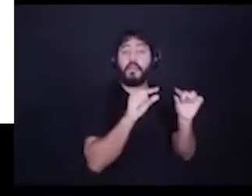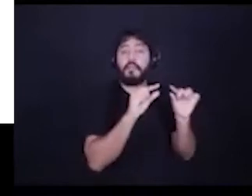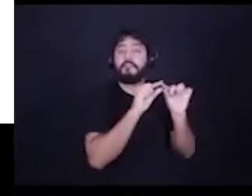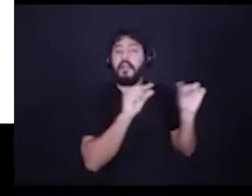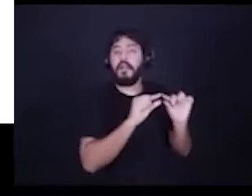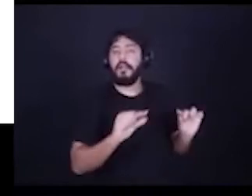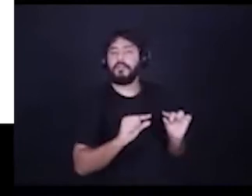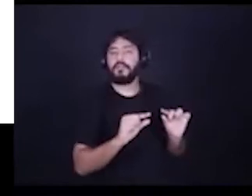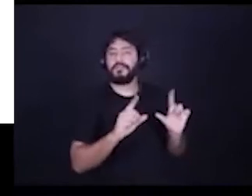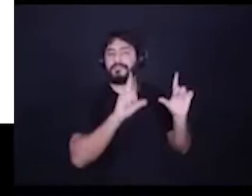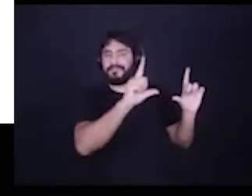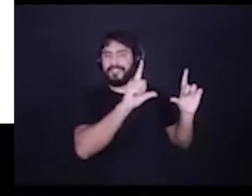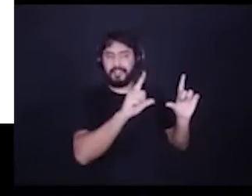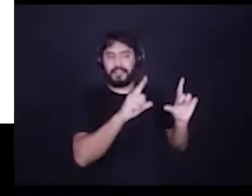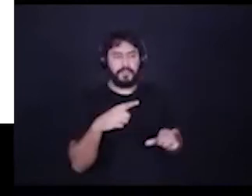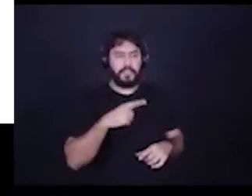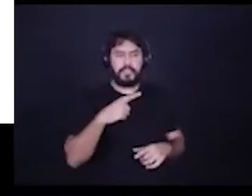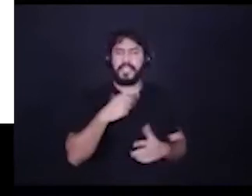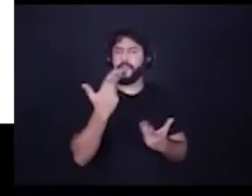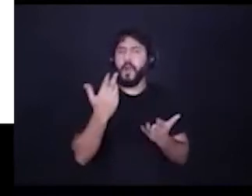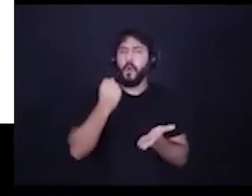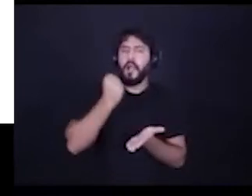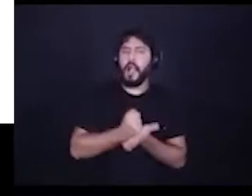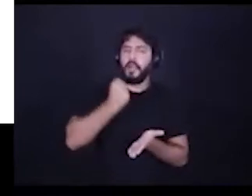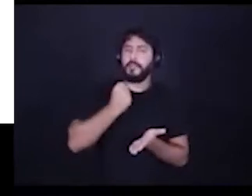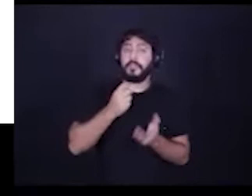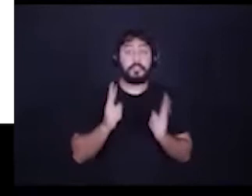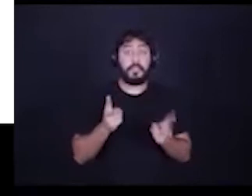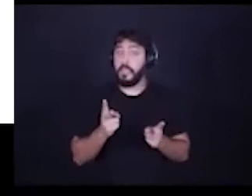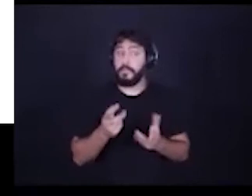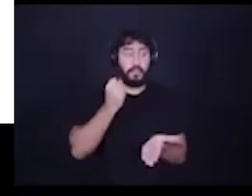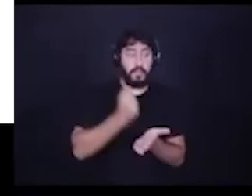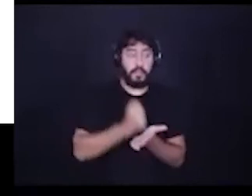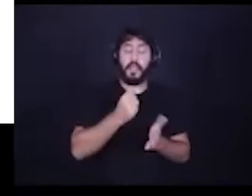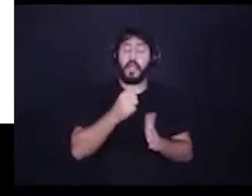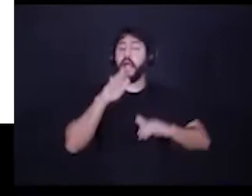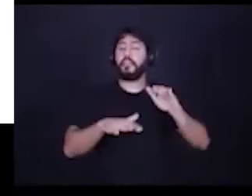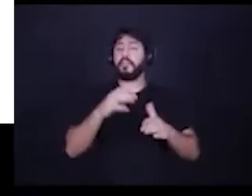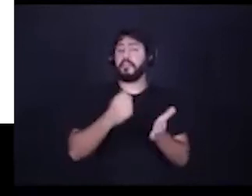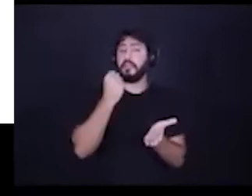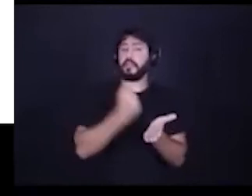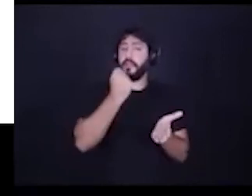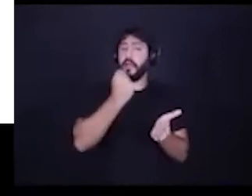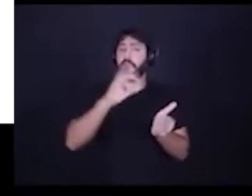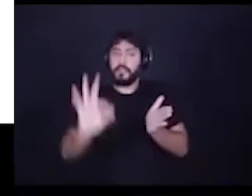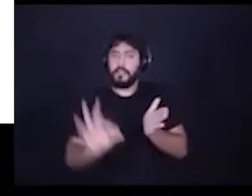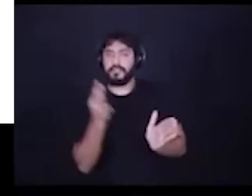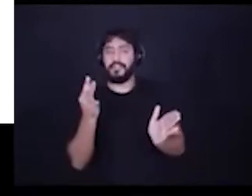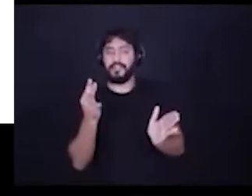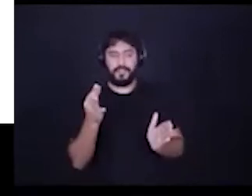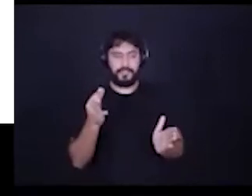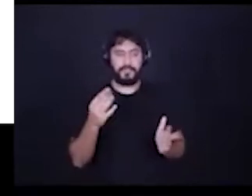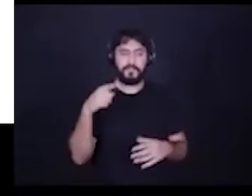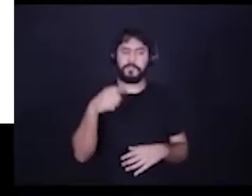chassi, que ele tinha esse carimbo, que ele carimbava sempre as coisas e algumas vezes ele carimbava e assinava. E ele era uma pessoa que tinha